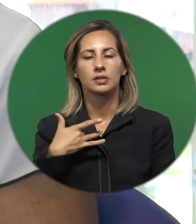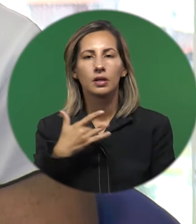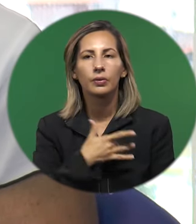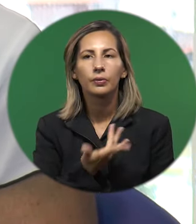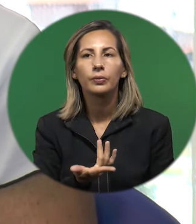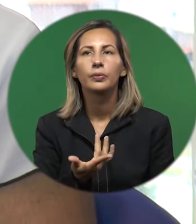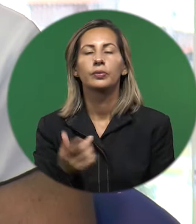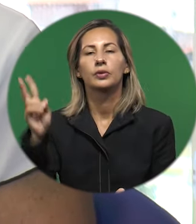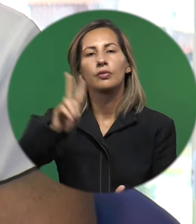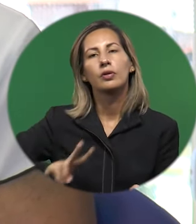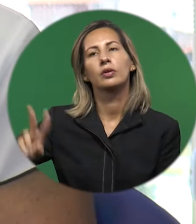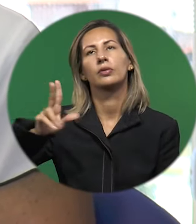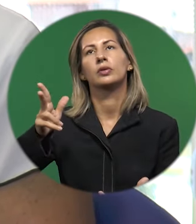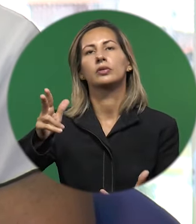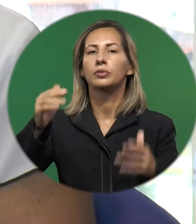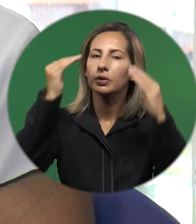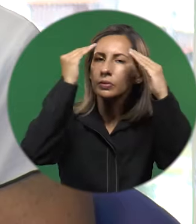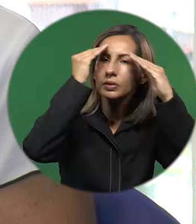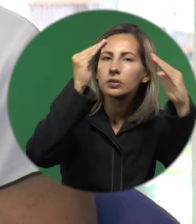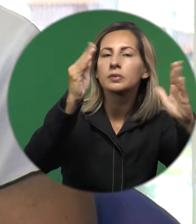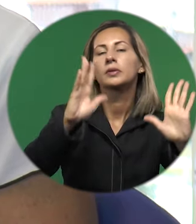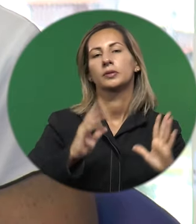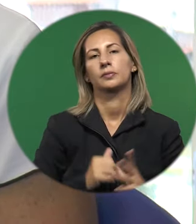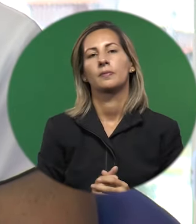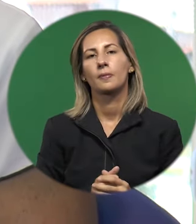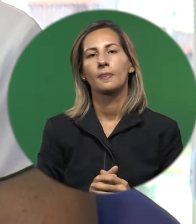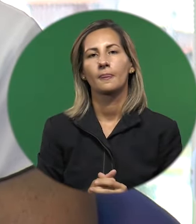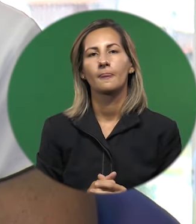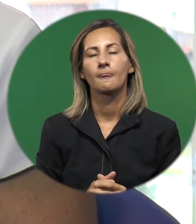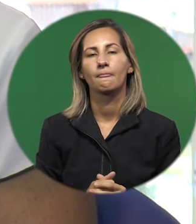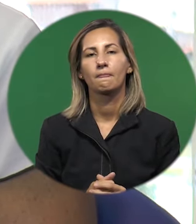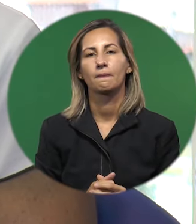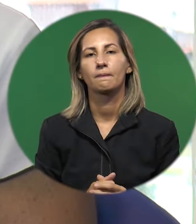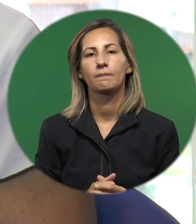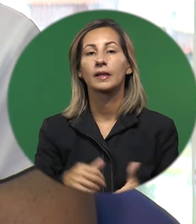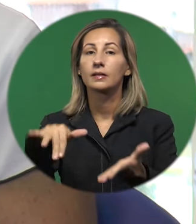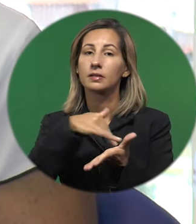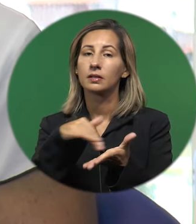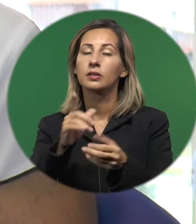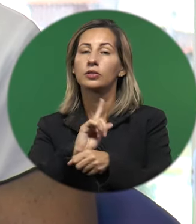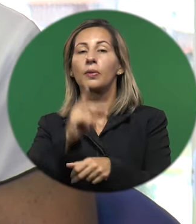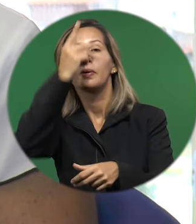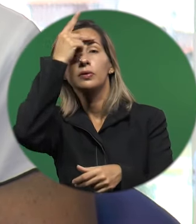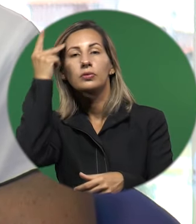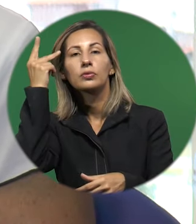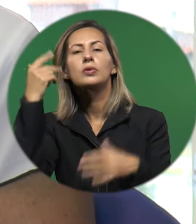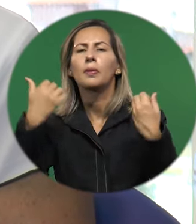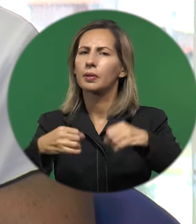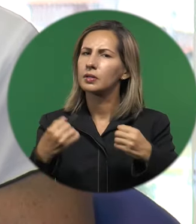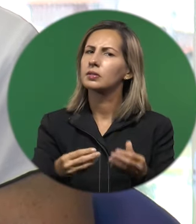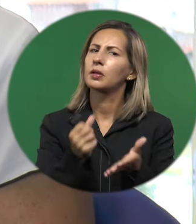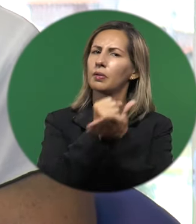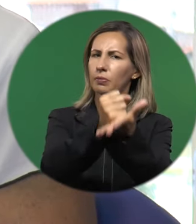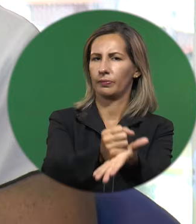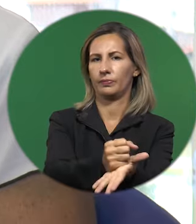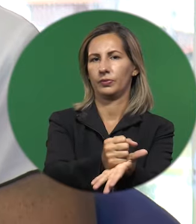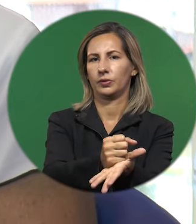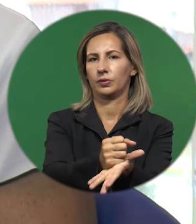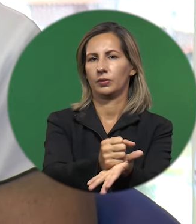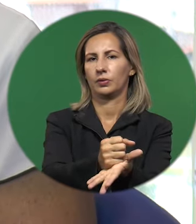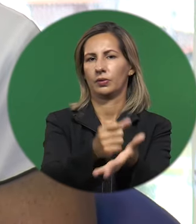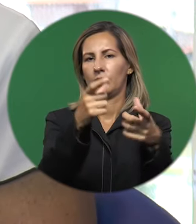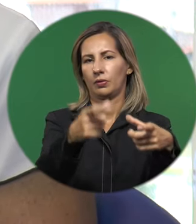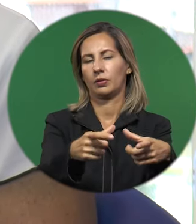com a saúde do servidor, com a valorização, o reconhecimento. Então, a Secretaria de Gestão de Pessoas, ela tem que dar essas